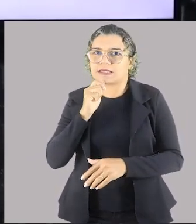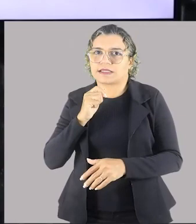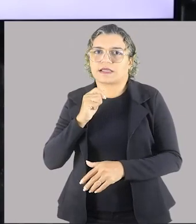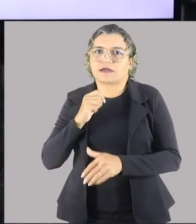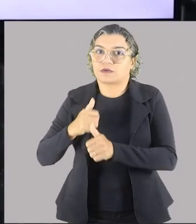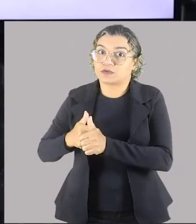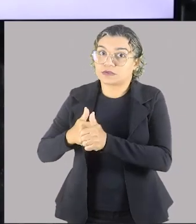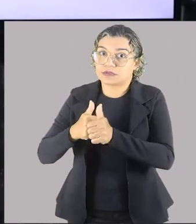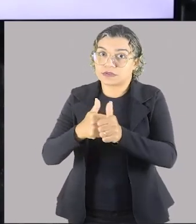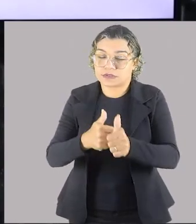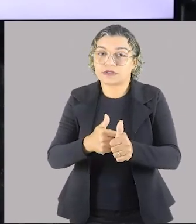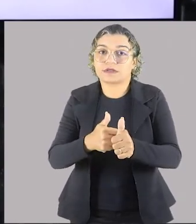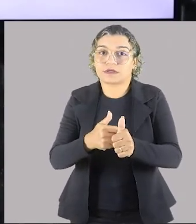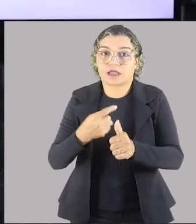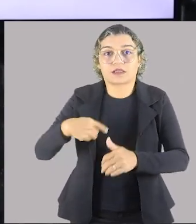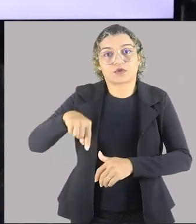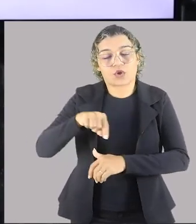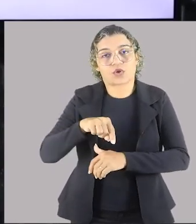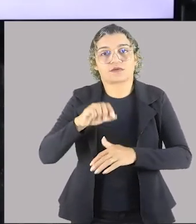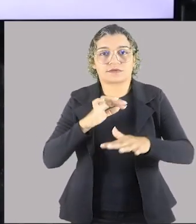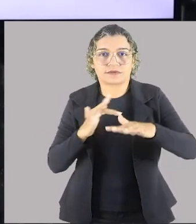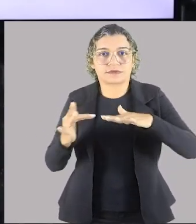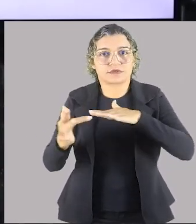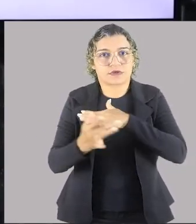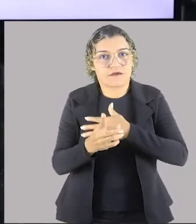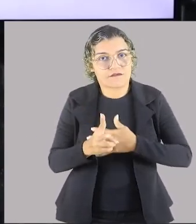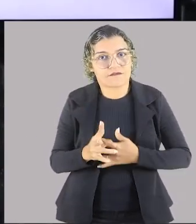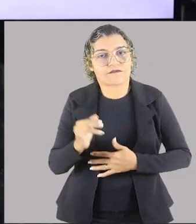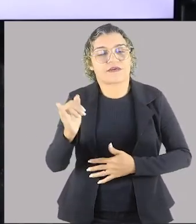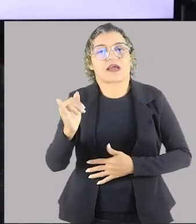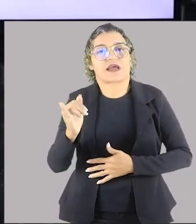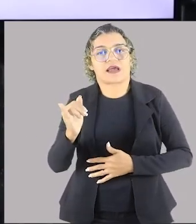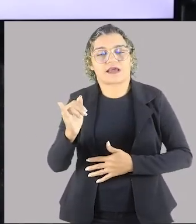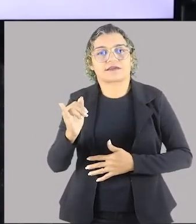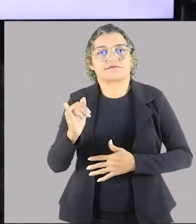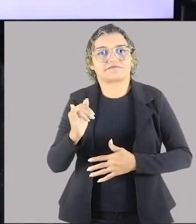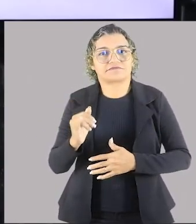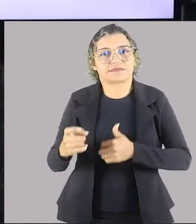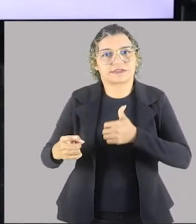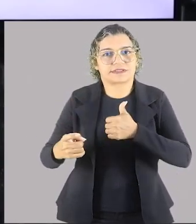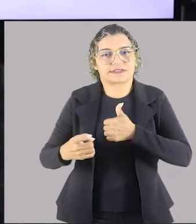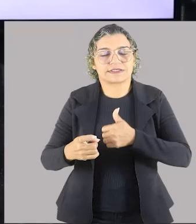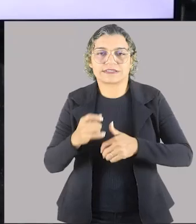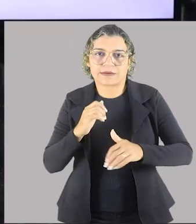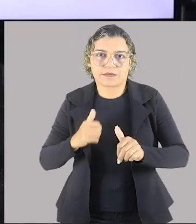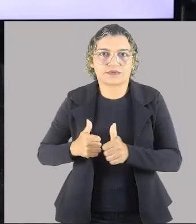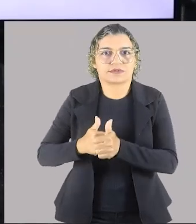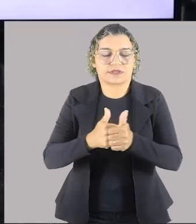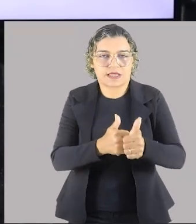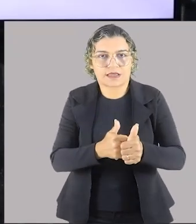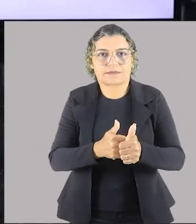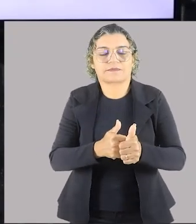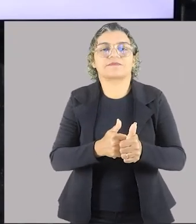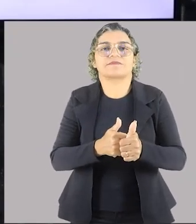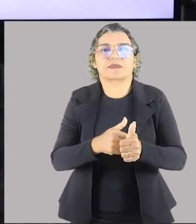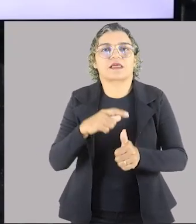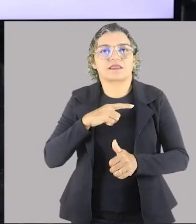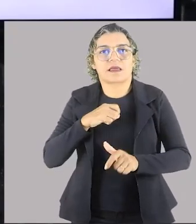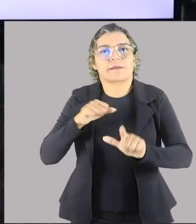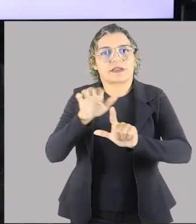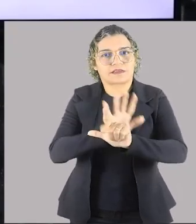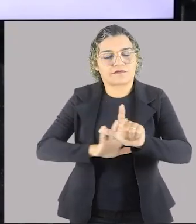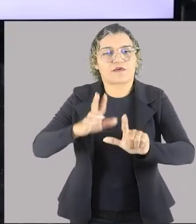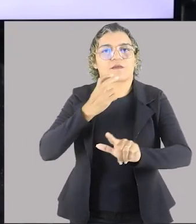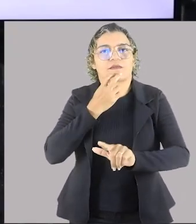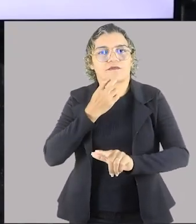nas nossas redes sociais, vai lá, segue a gente, @plataforma Gonçalves Dias,